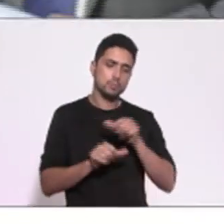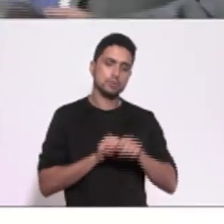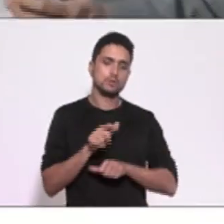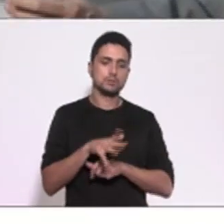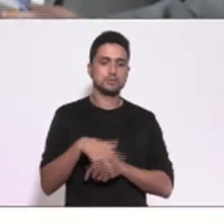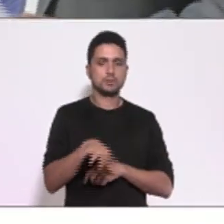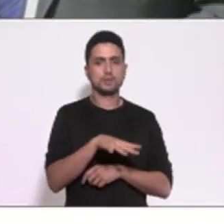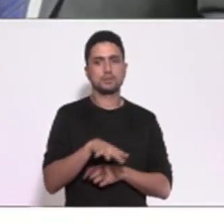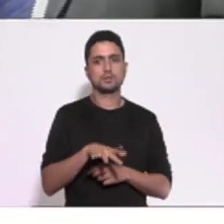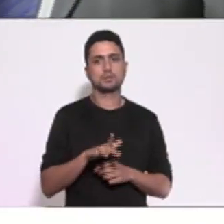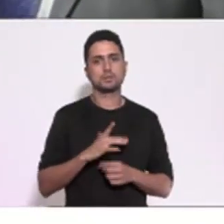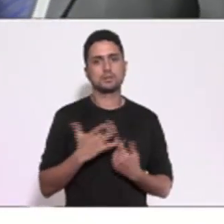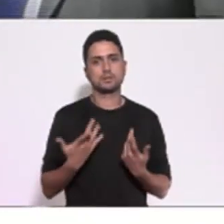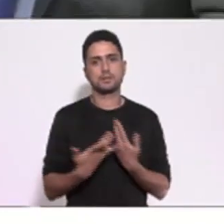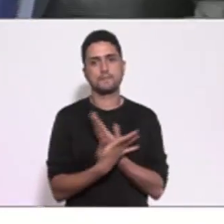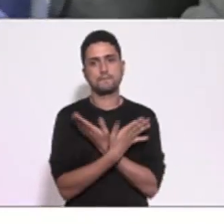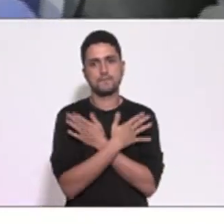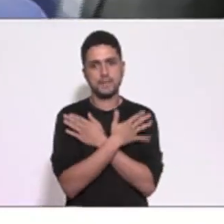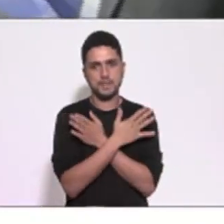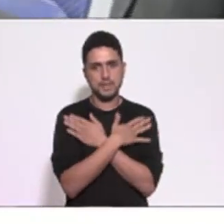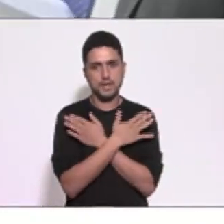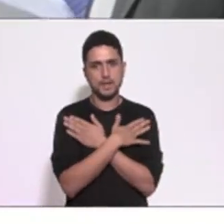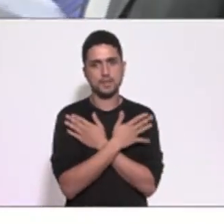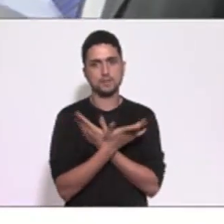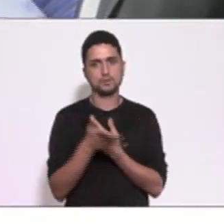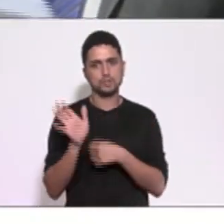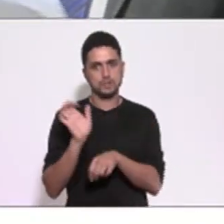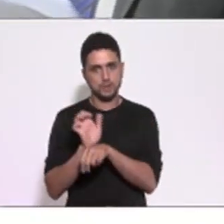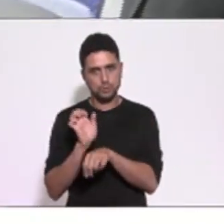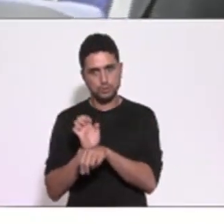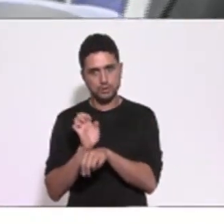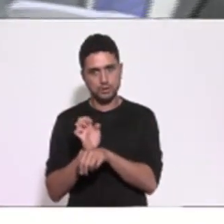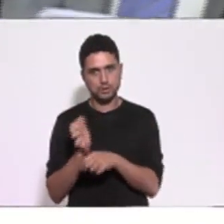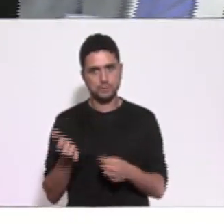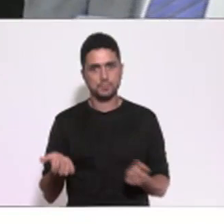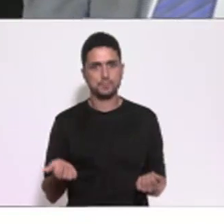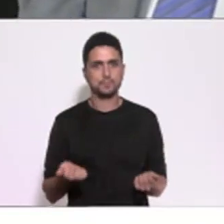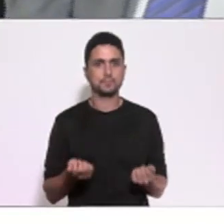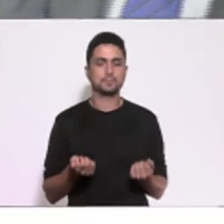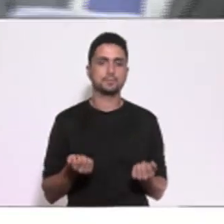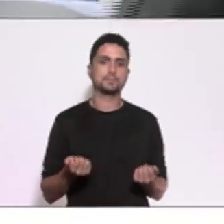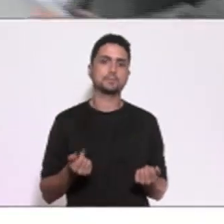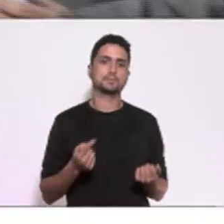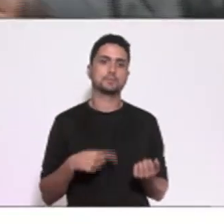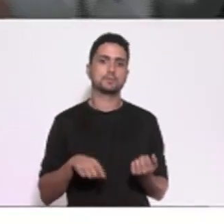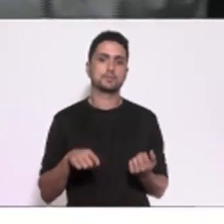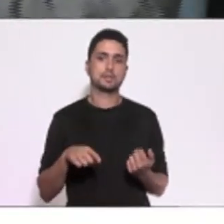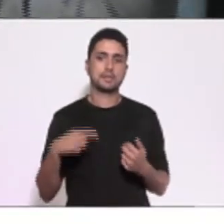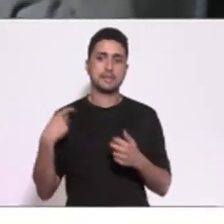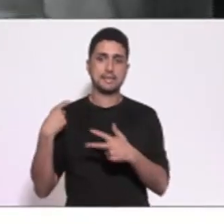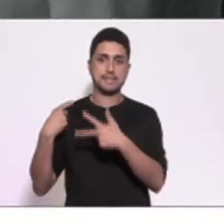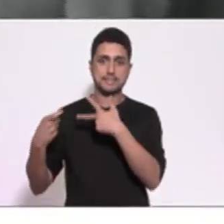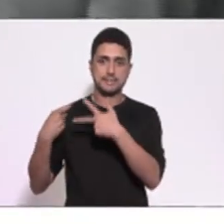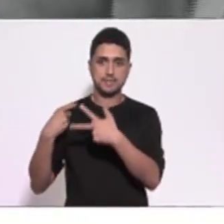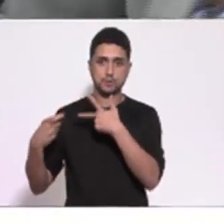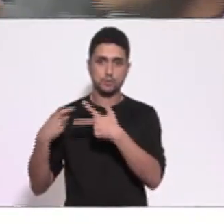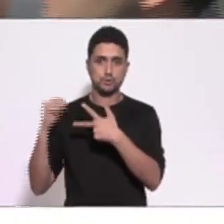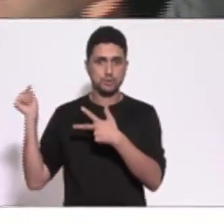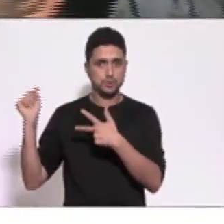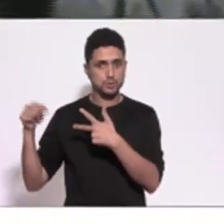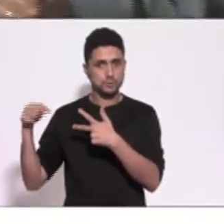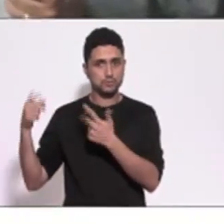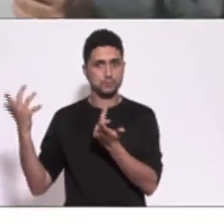área de feriados, especialmente feriados estaduais. Essa competência é do Executivo. Então, há um vício